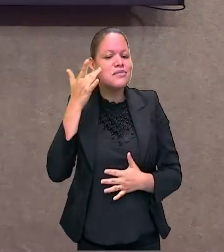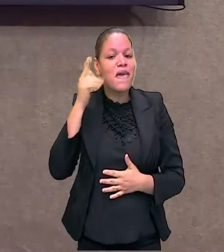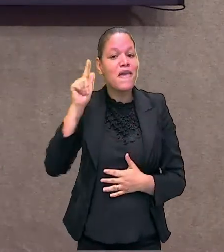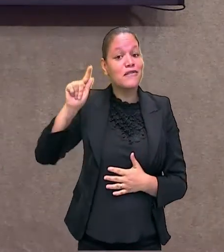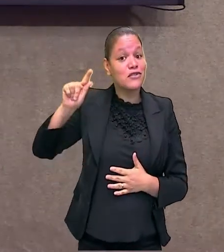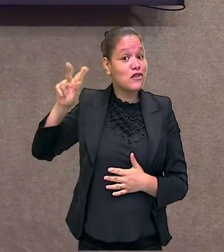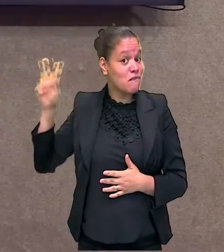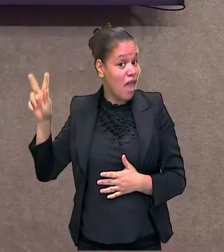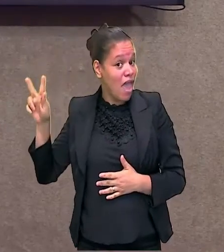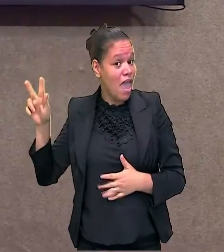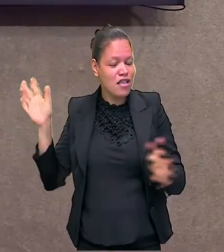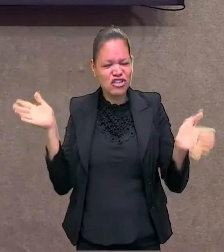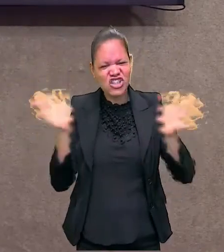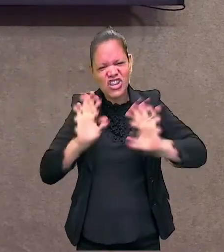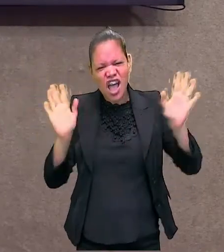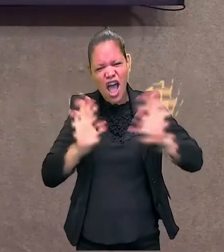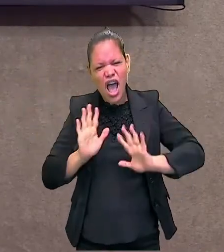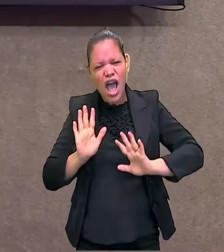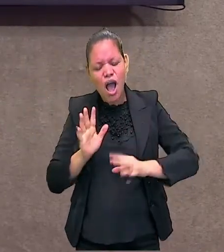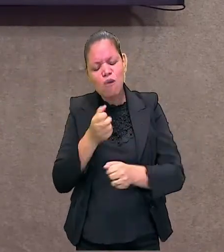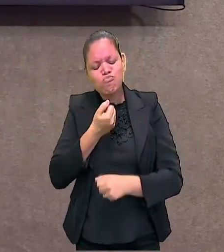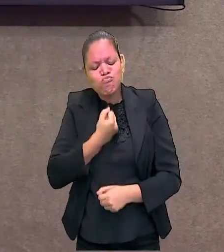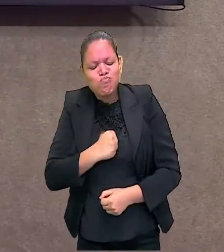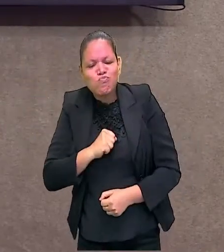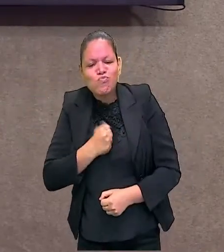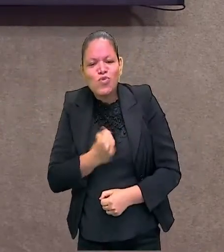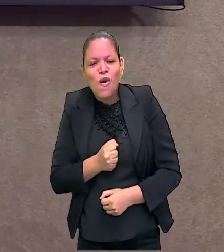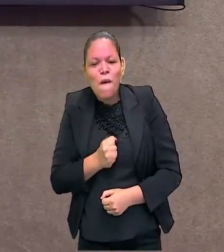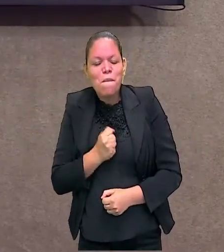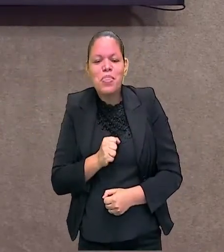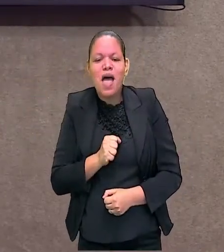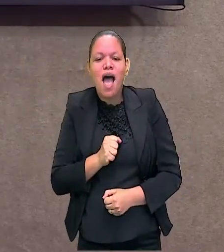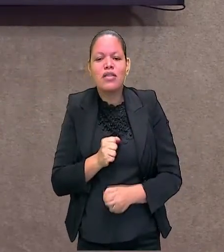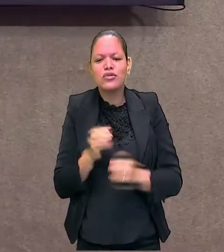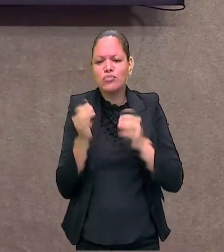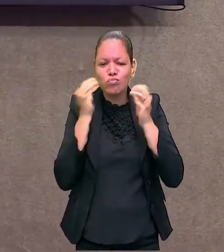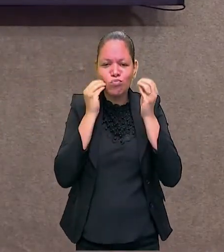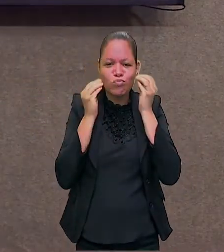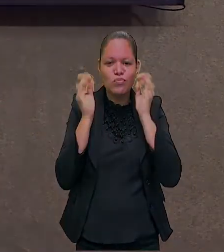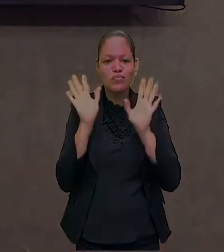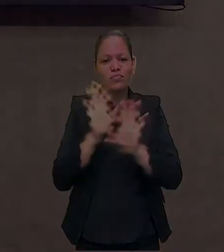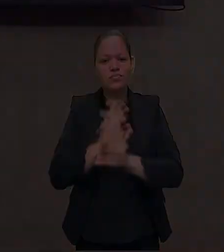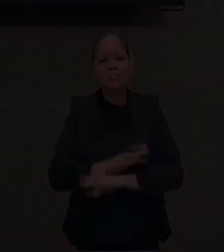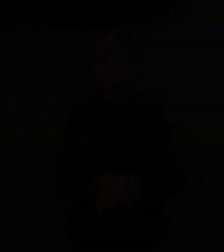SMED-GV. Tchau, com muita saudade e até a próxima aula.